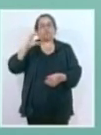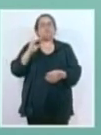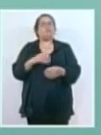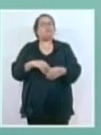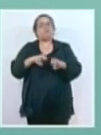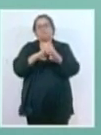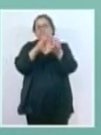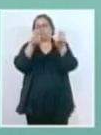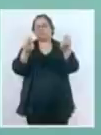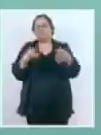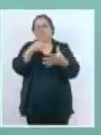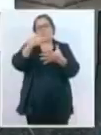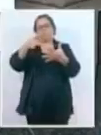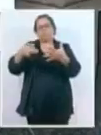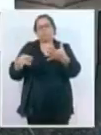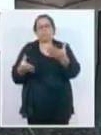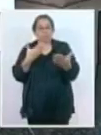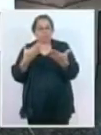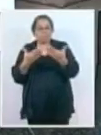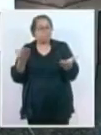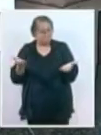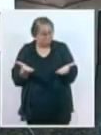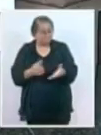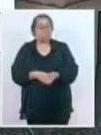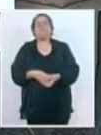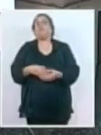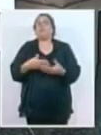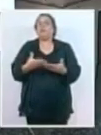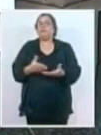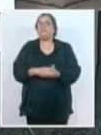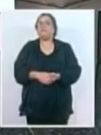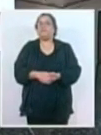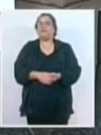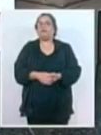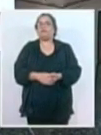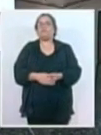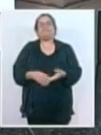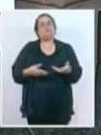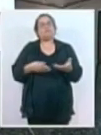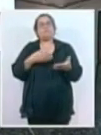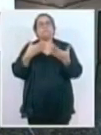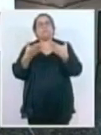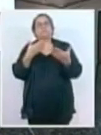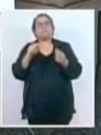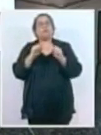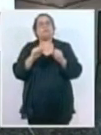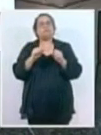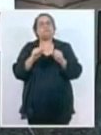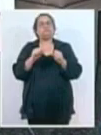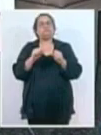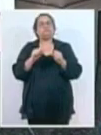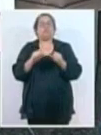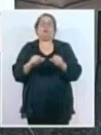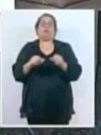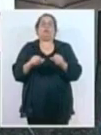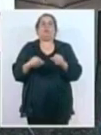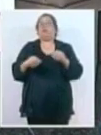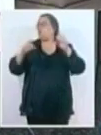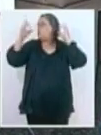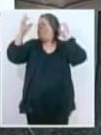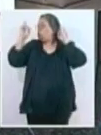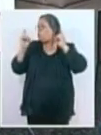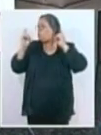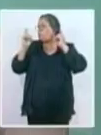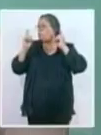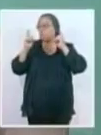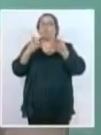falar hoje, viu, vereador, nesse momento. Vamos falar aqui sobre o acompanhamento do vereador Luiz Eduardo Dudu a